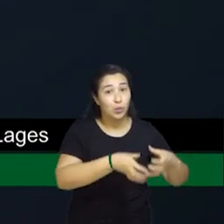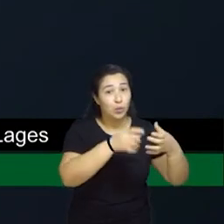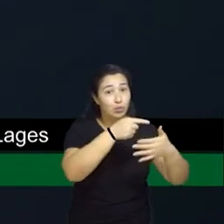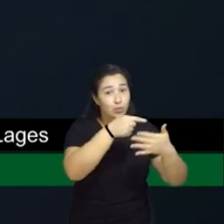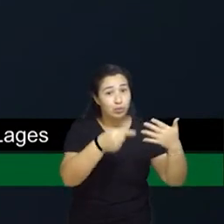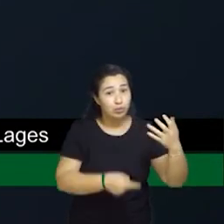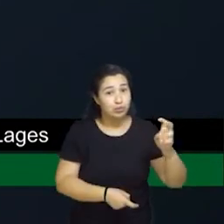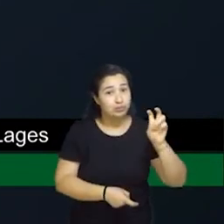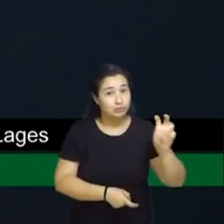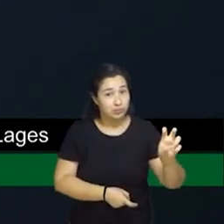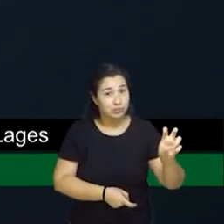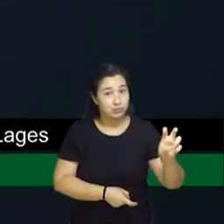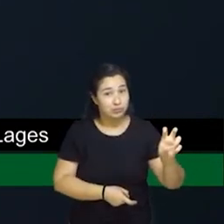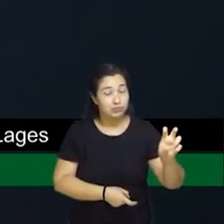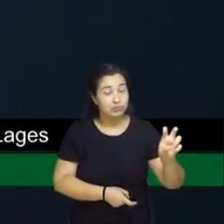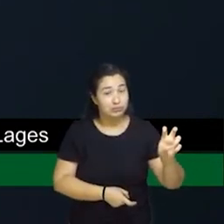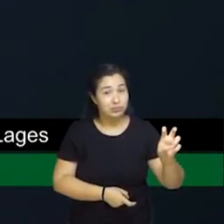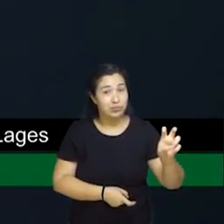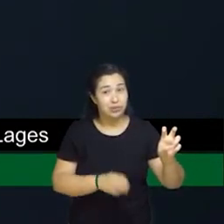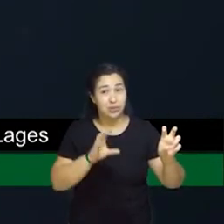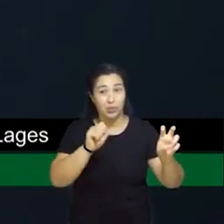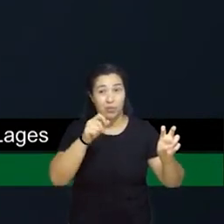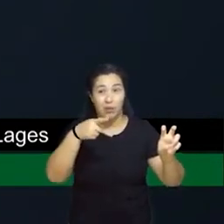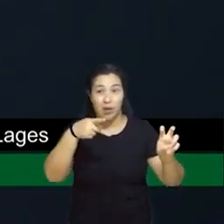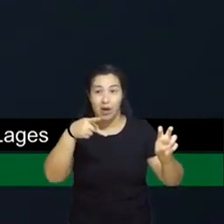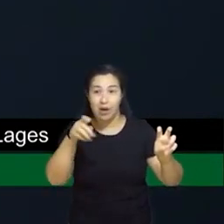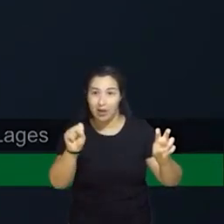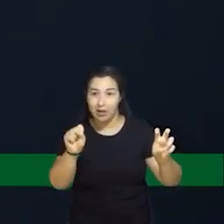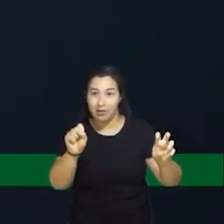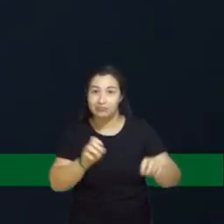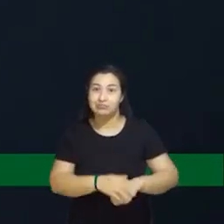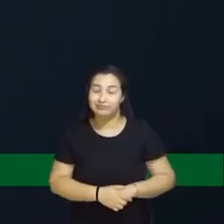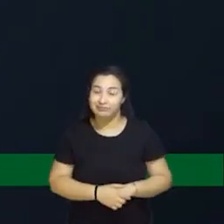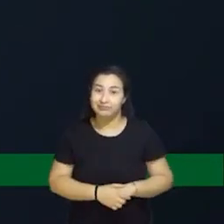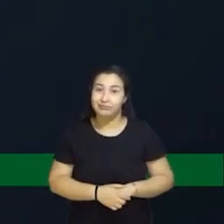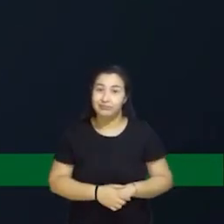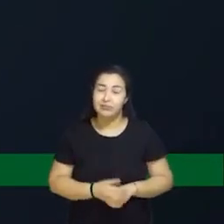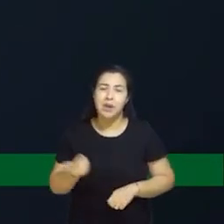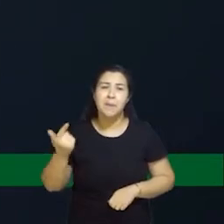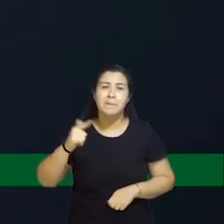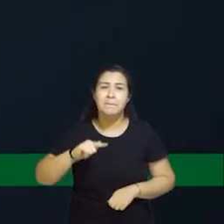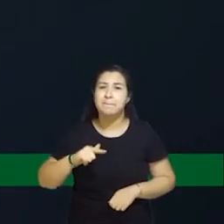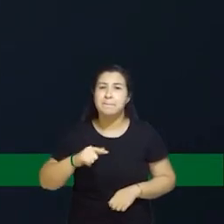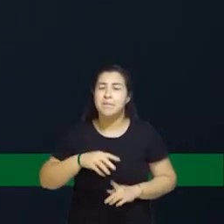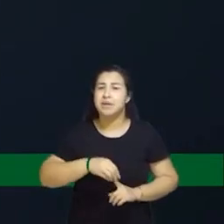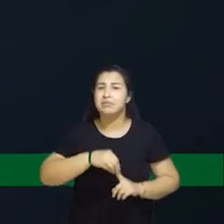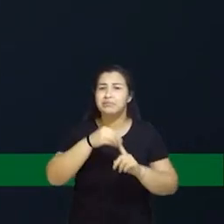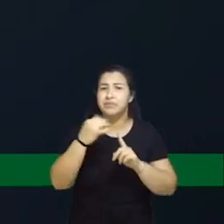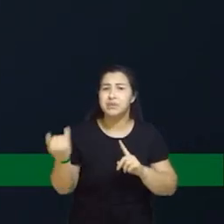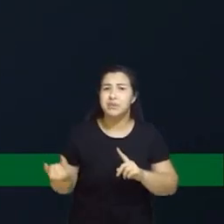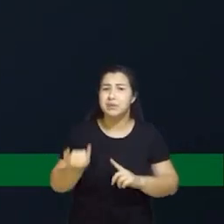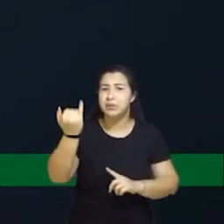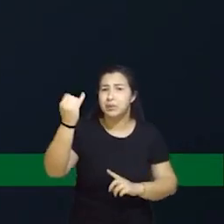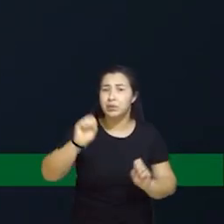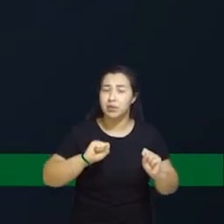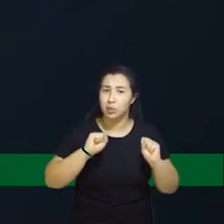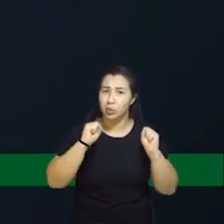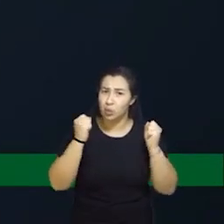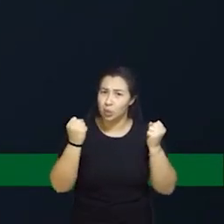com nota 5 na CAPES. Né? E uma coisa a se destacar, já foram defendidas